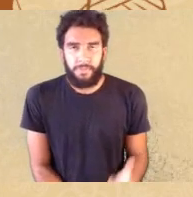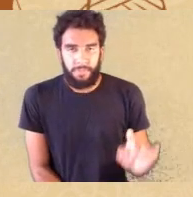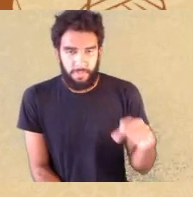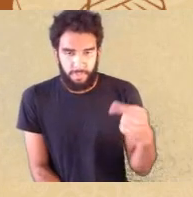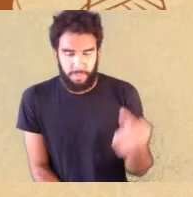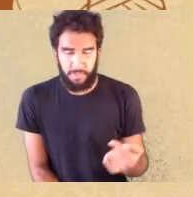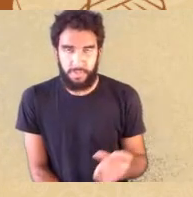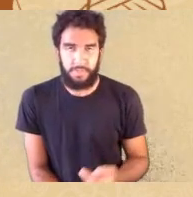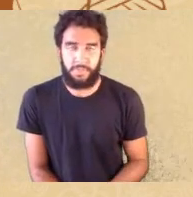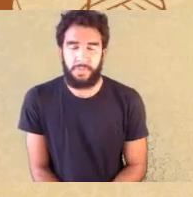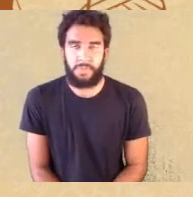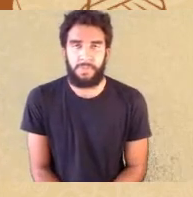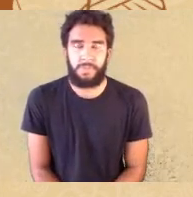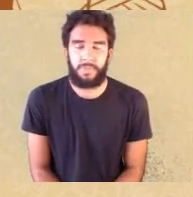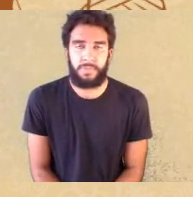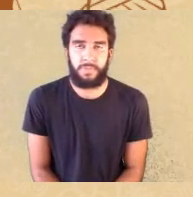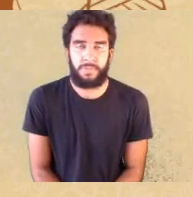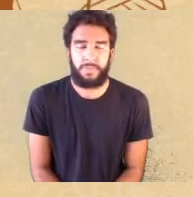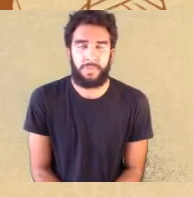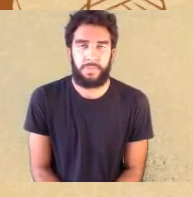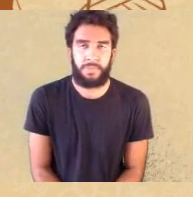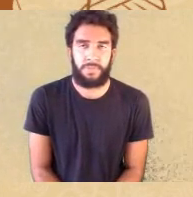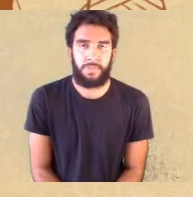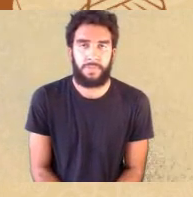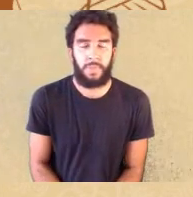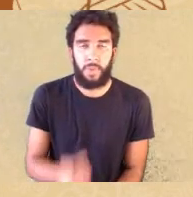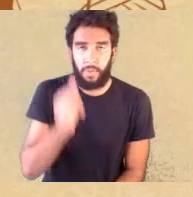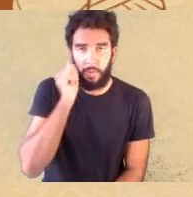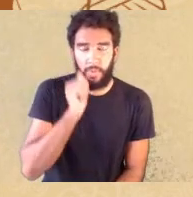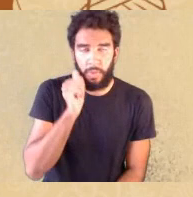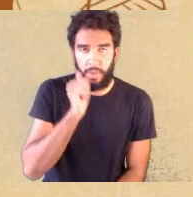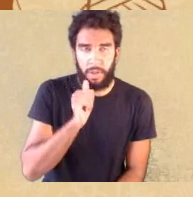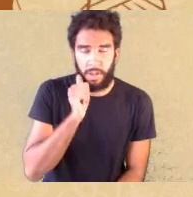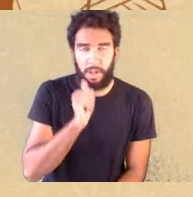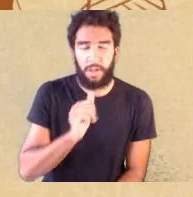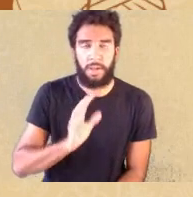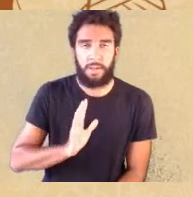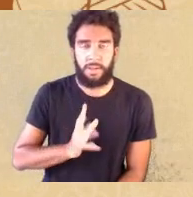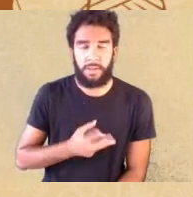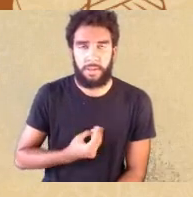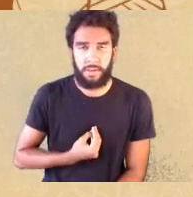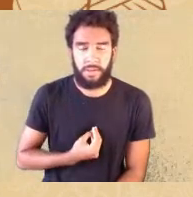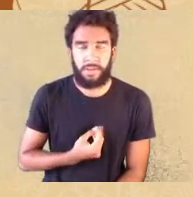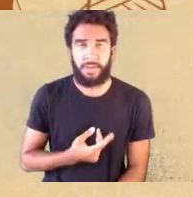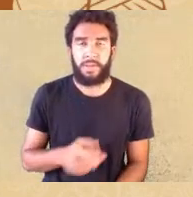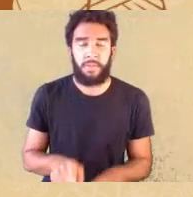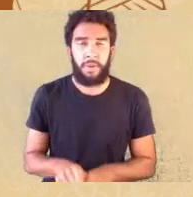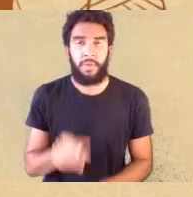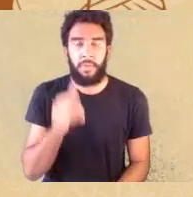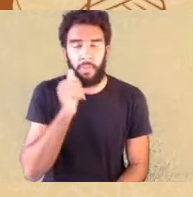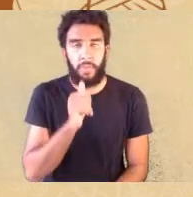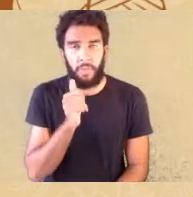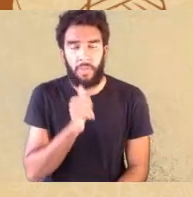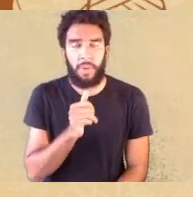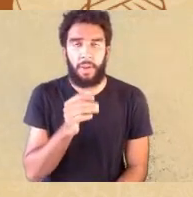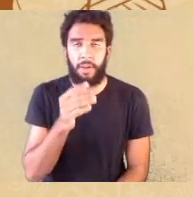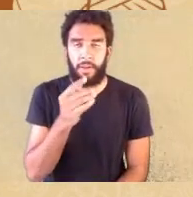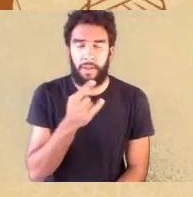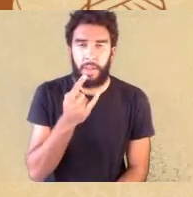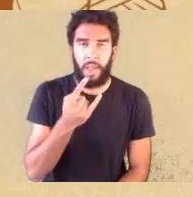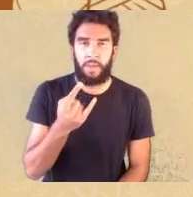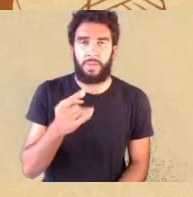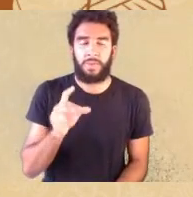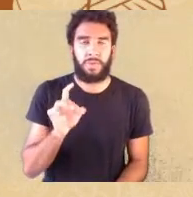mulheres, depois, na verdade, mulheres trans e mulheres atraídas por mulheres. No caso,